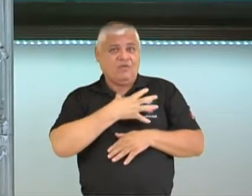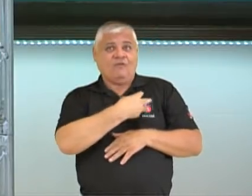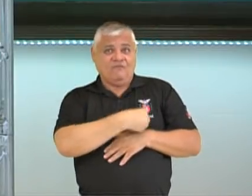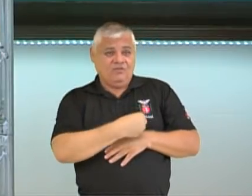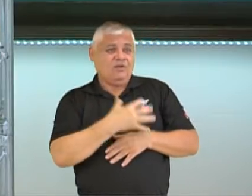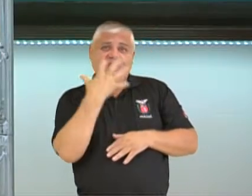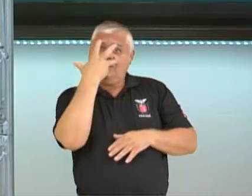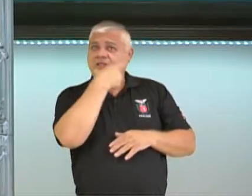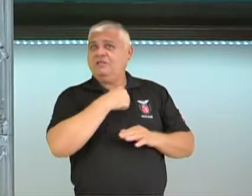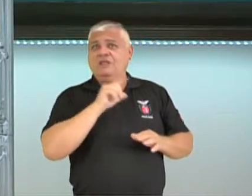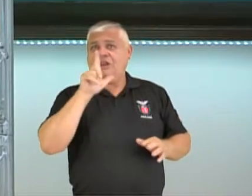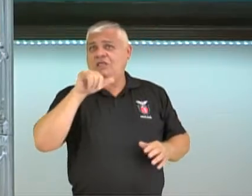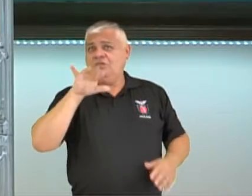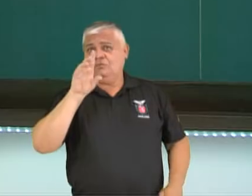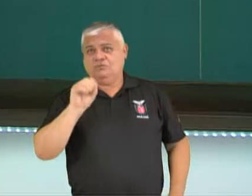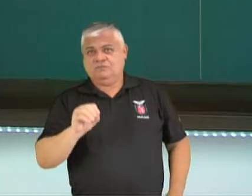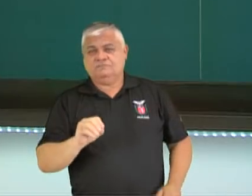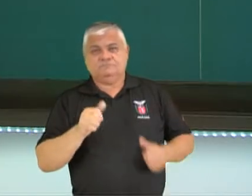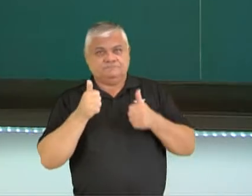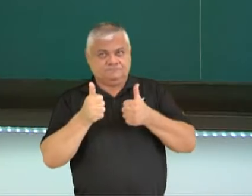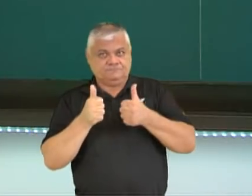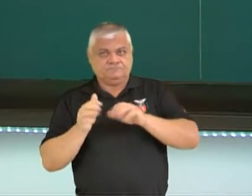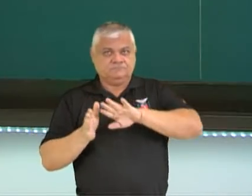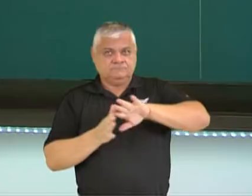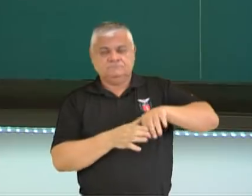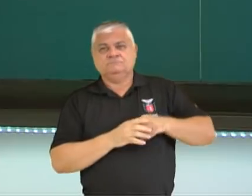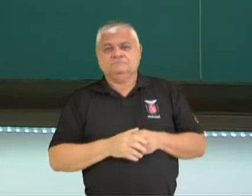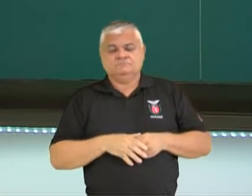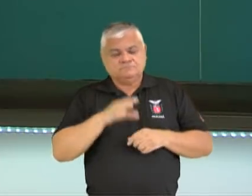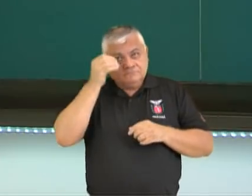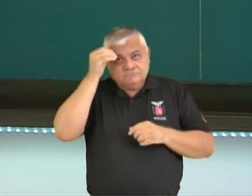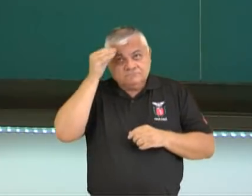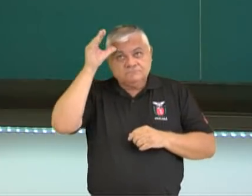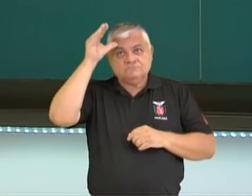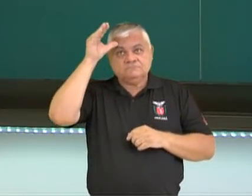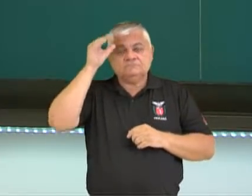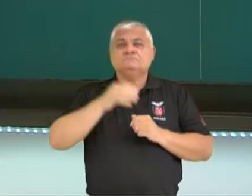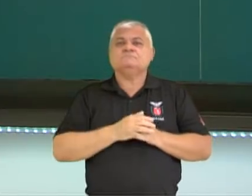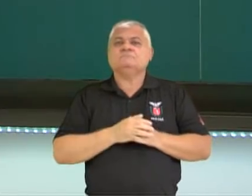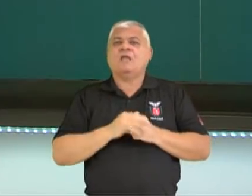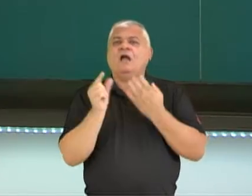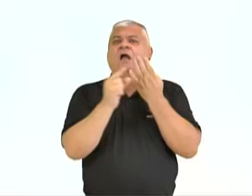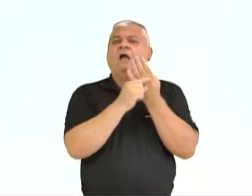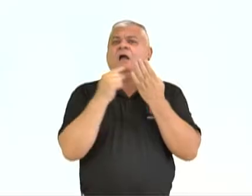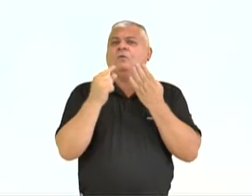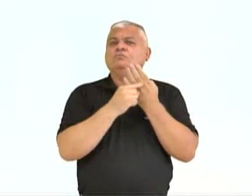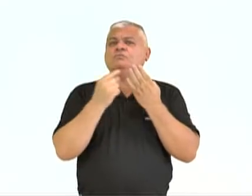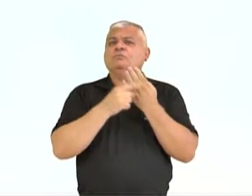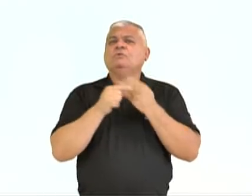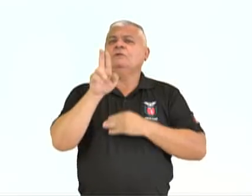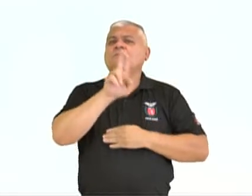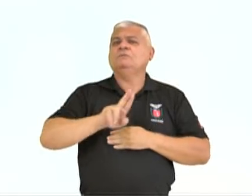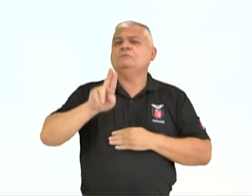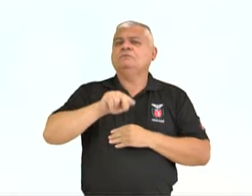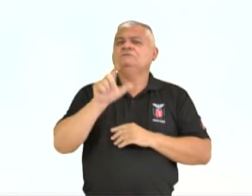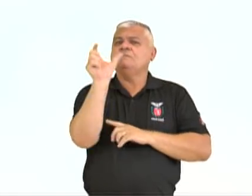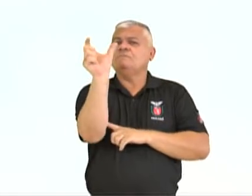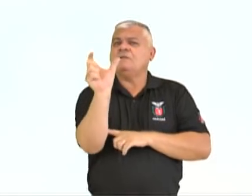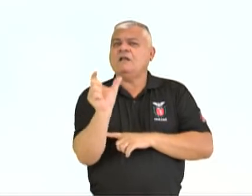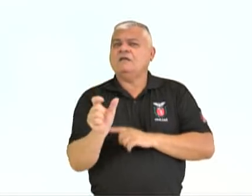subjetivo, ok? Vamos ampliar nosso conhecimento? A autora utiliza-se também de palavras